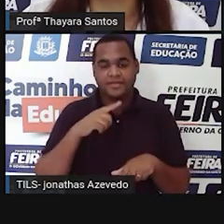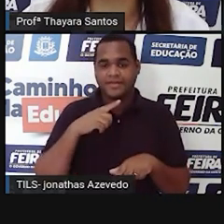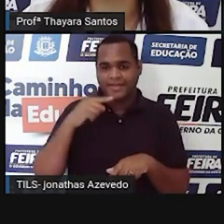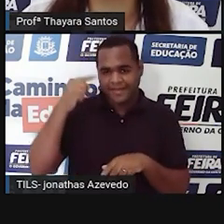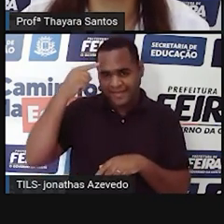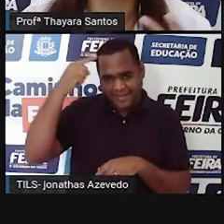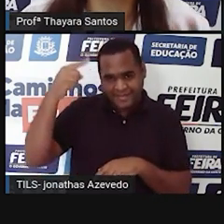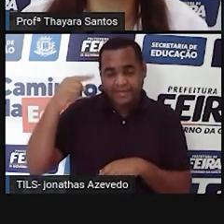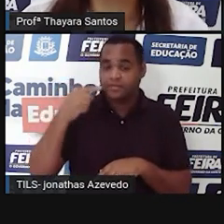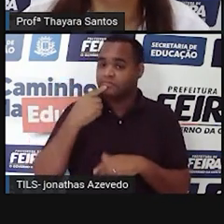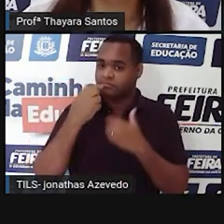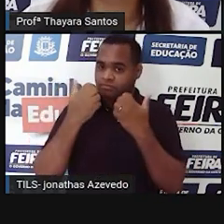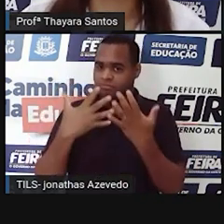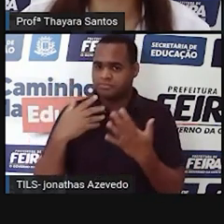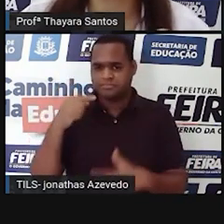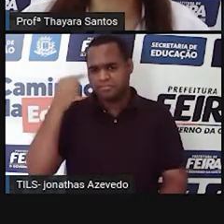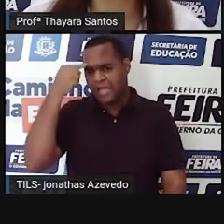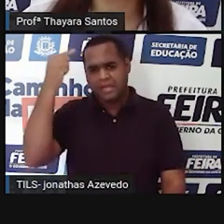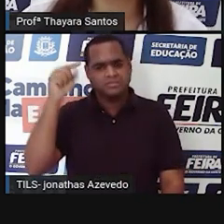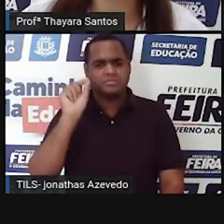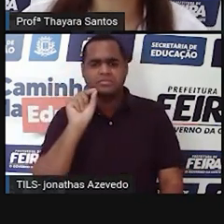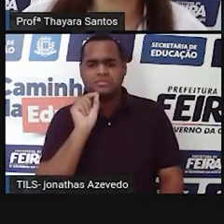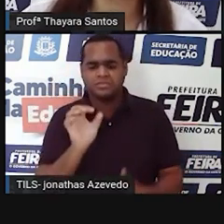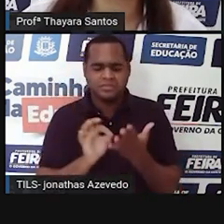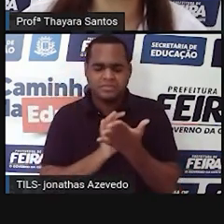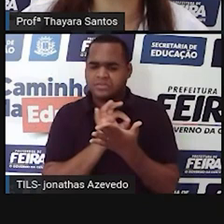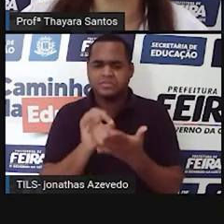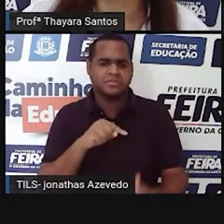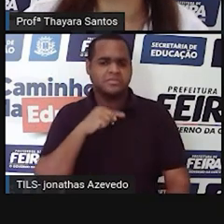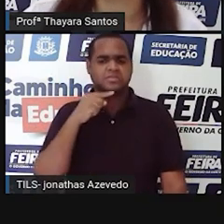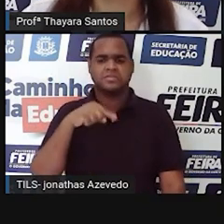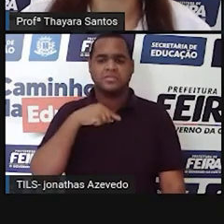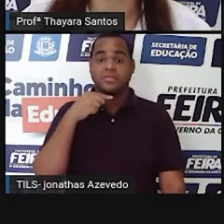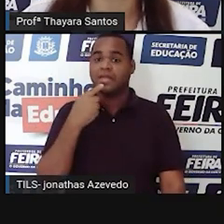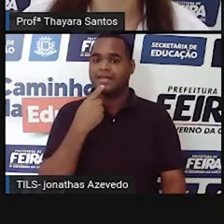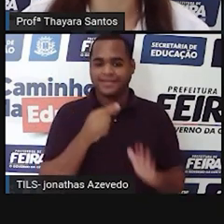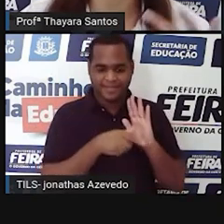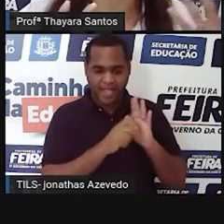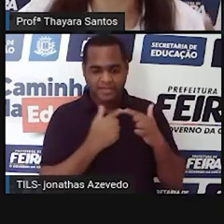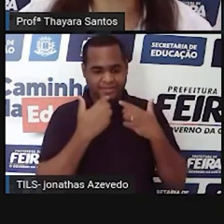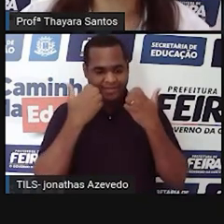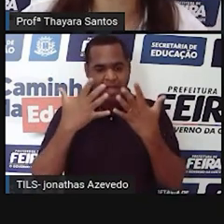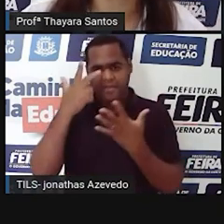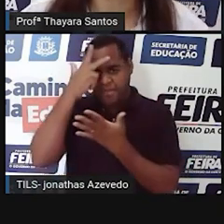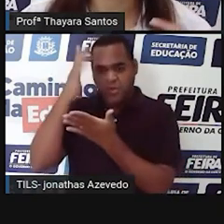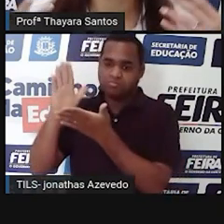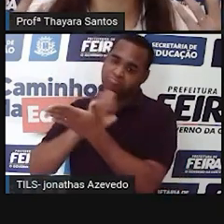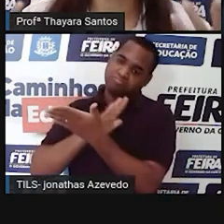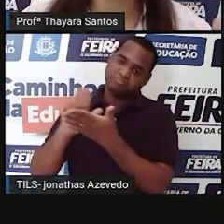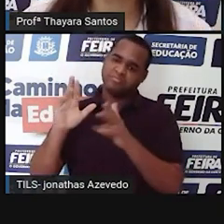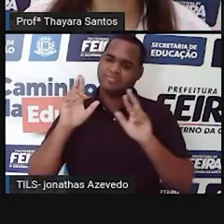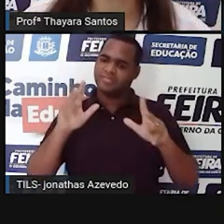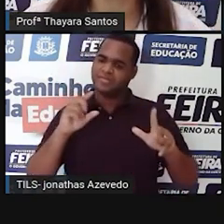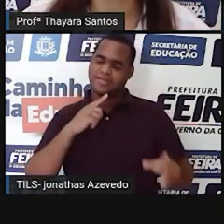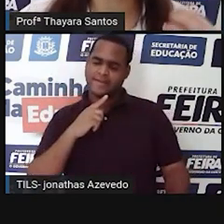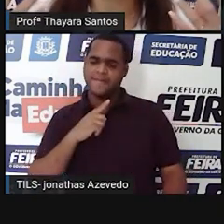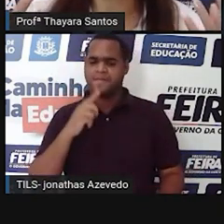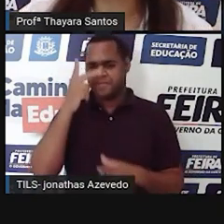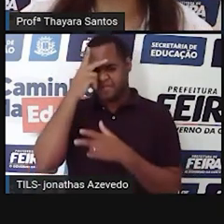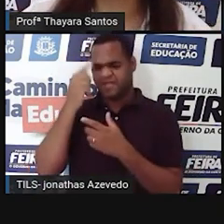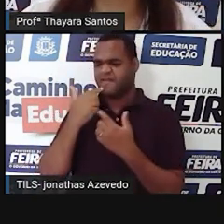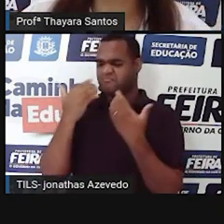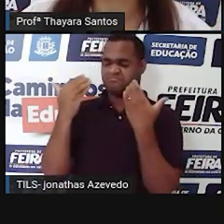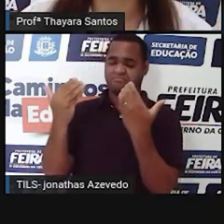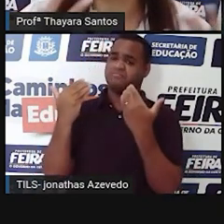microscópio existir, ninguém fazia ideia de que elas existiam. Como eu falei antes, tem algumas pessoas que já estavam ali